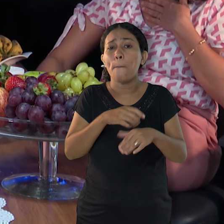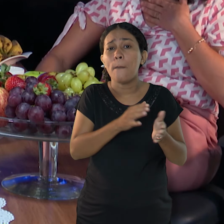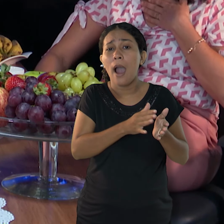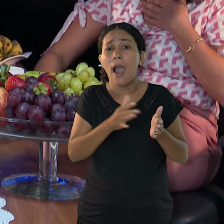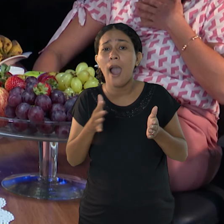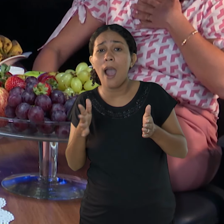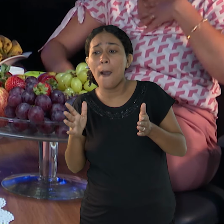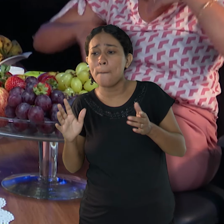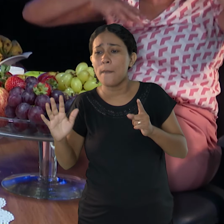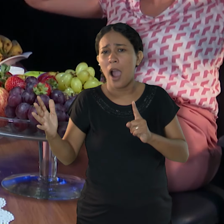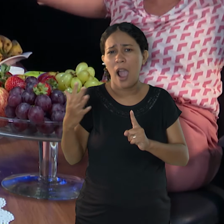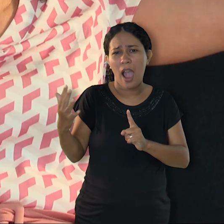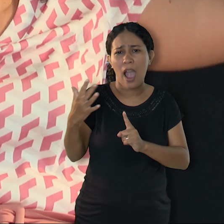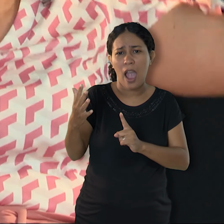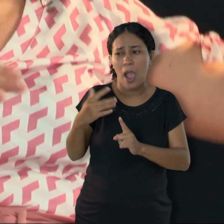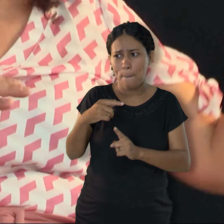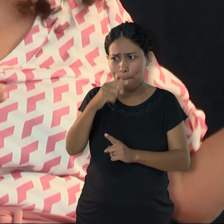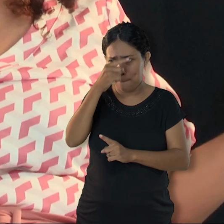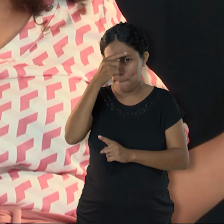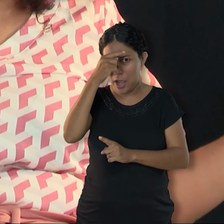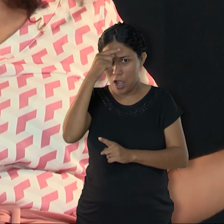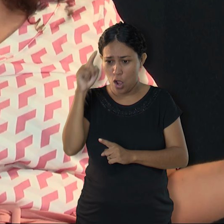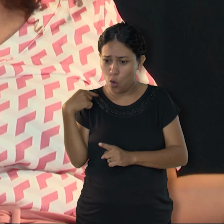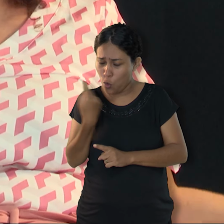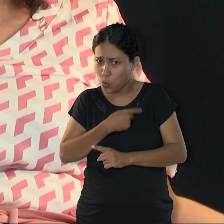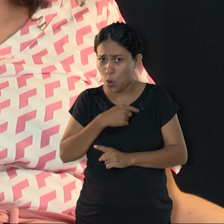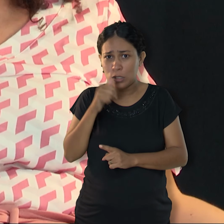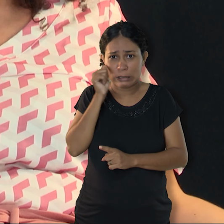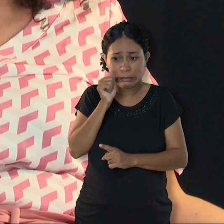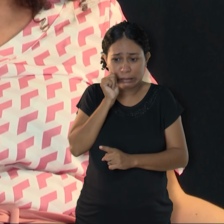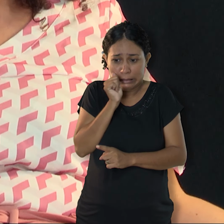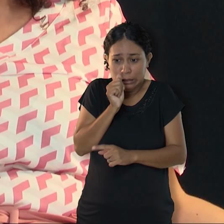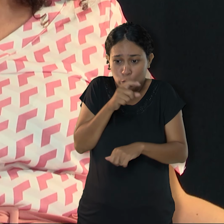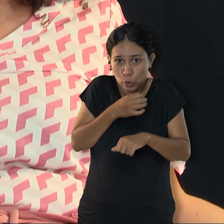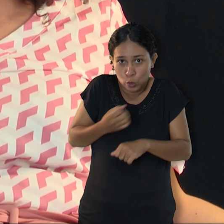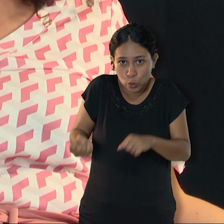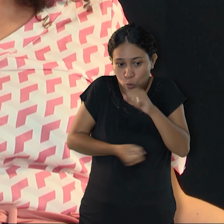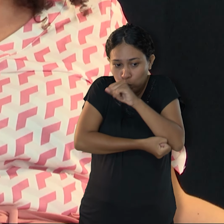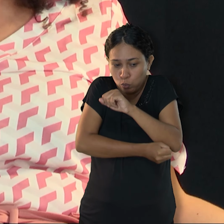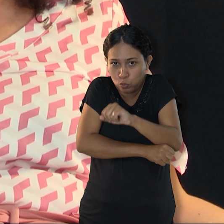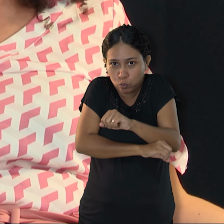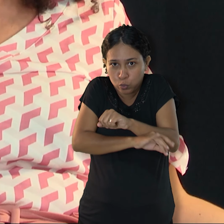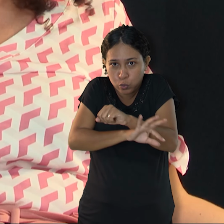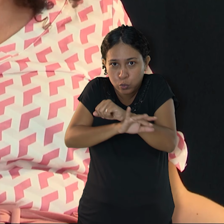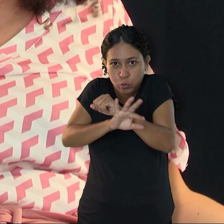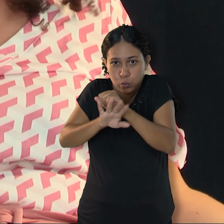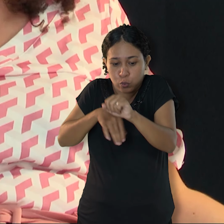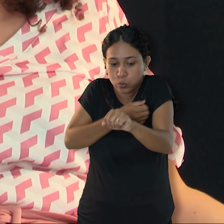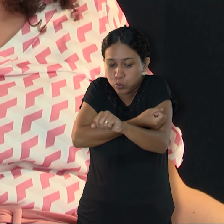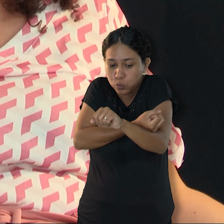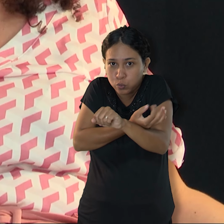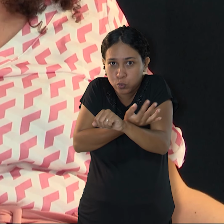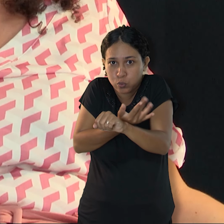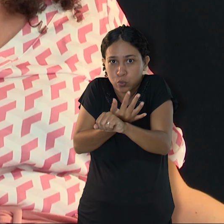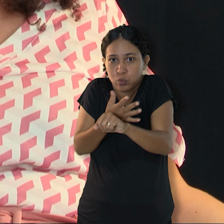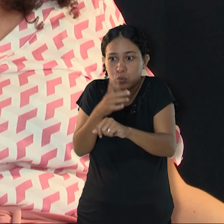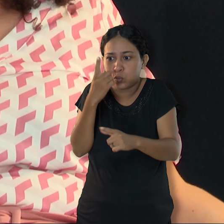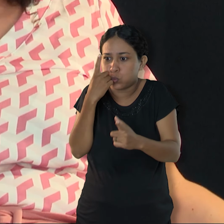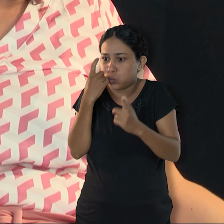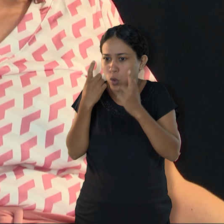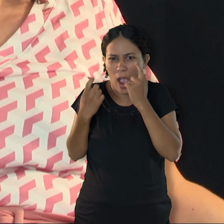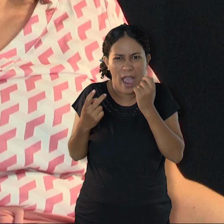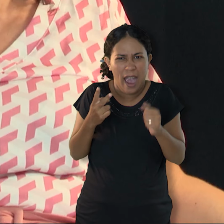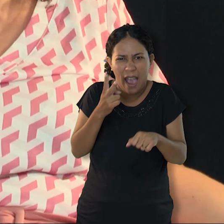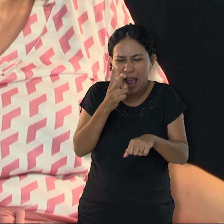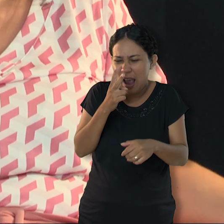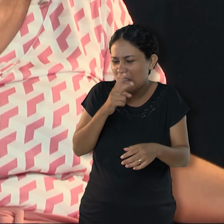nós mulheres, nós somos os hormônios à flor da pele. Tem época que a gente chora por qualquer coisa, né? Já aconteceu disso ou não? Você parou com certeza. Mesmo? Chegar